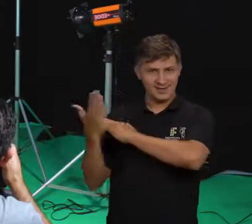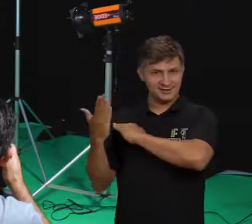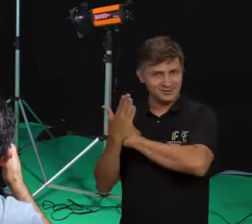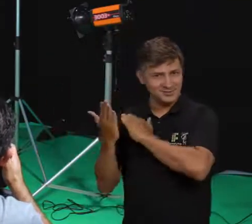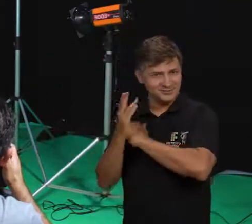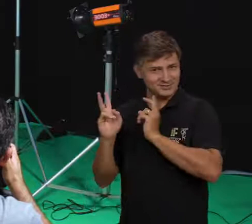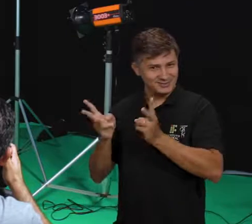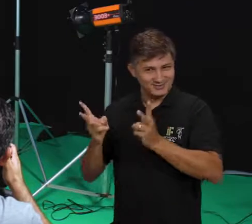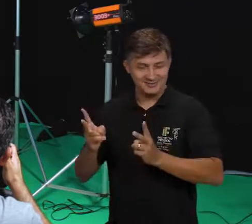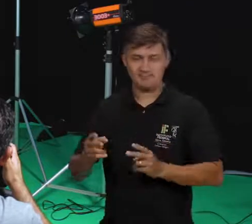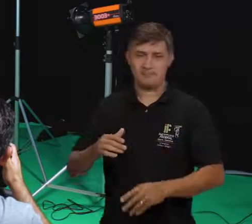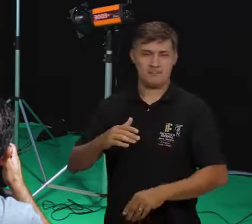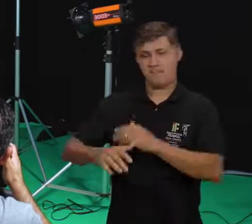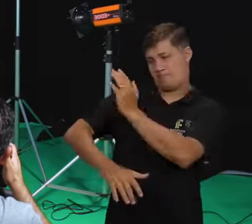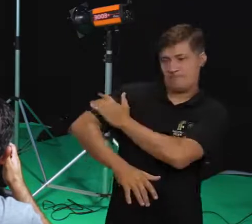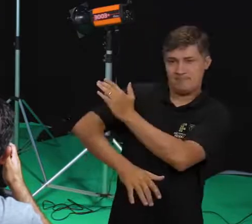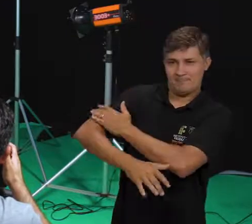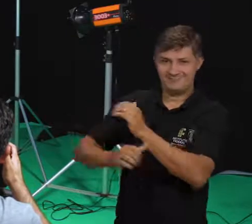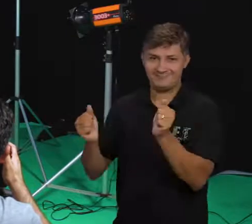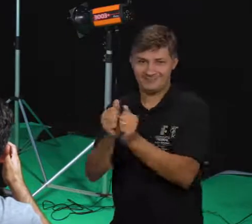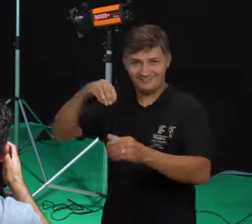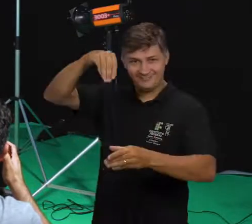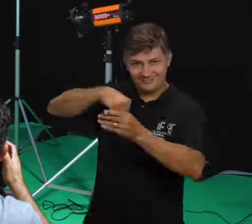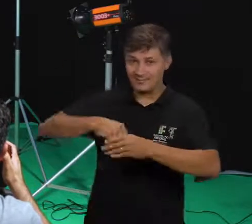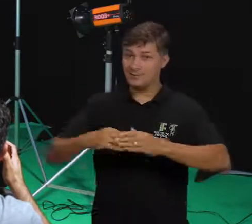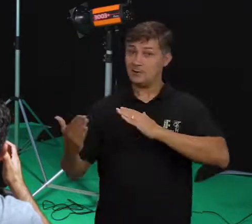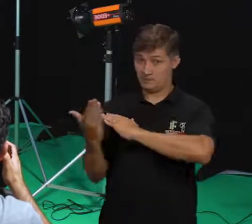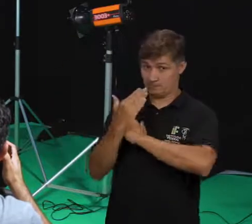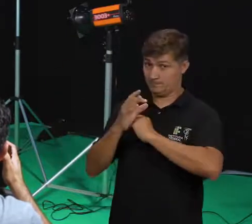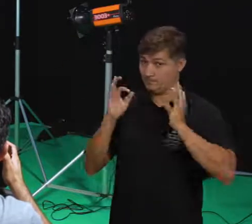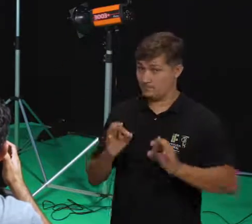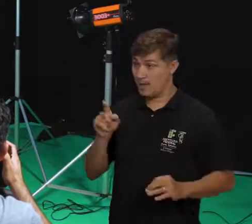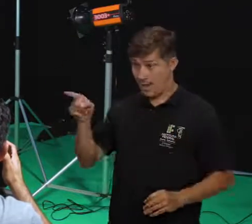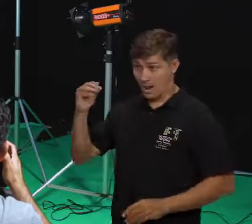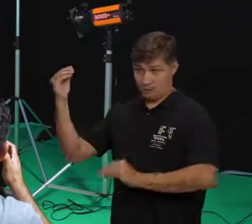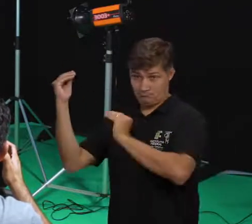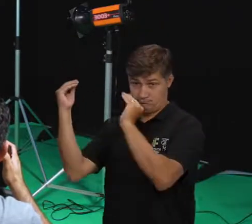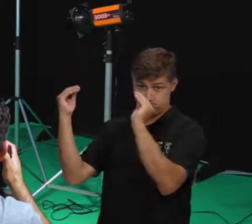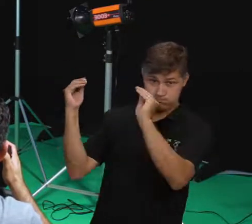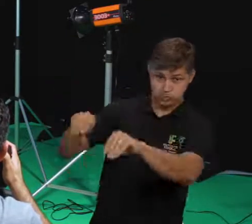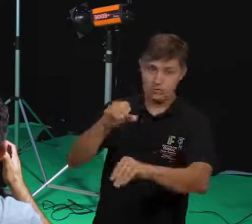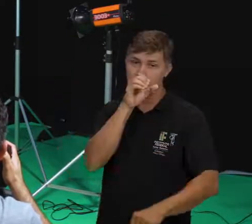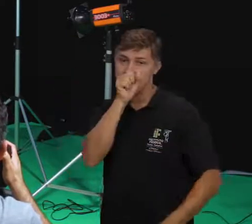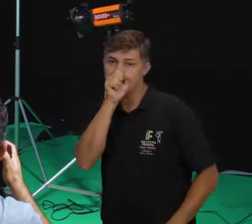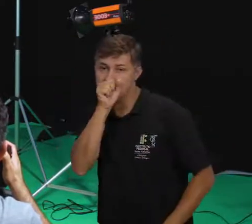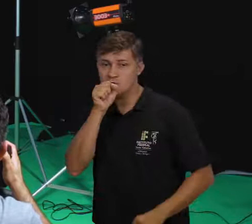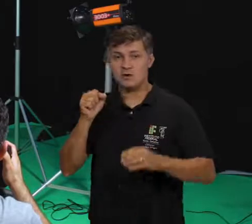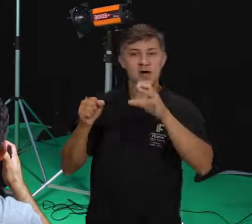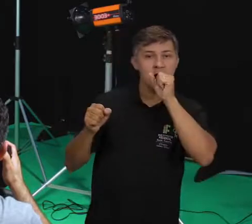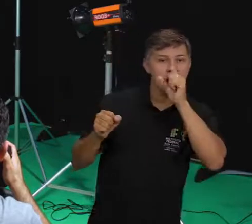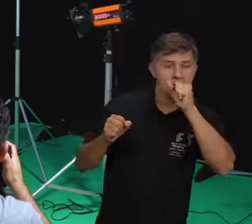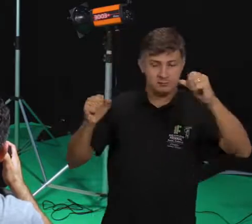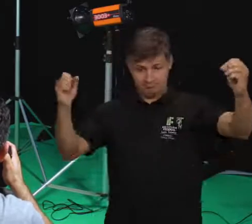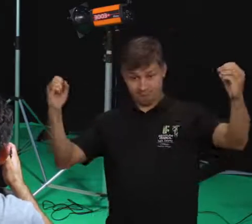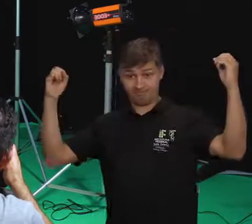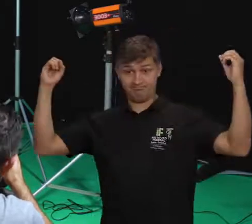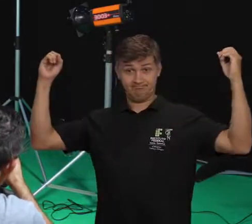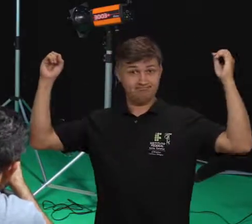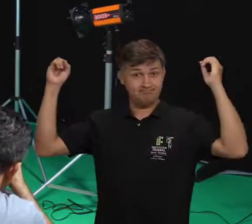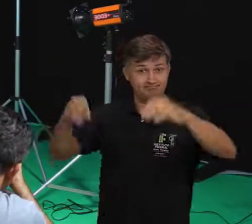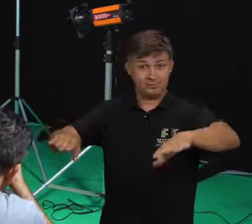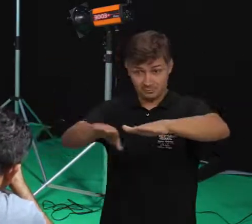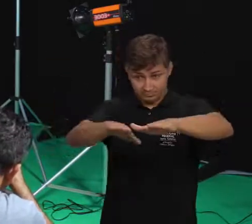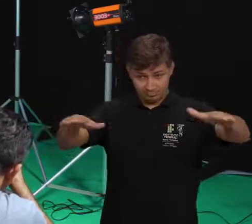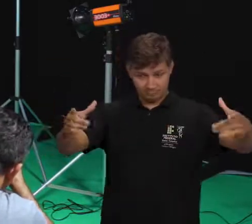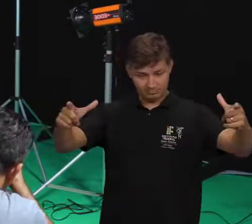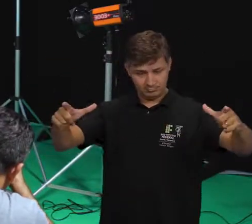sempre me ajudando aí, meu braço direito aqui no estúdio. Ela vai jogar ali o suco e a laranja. E a